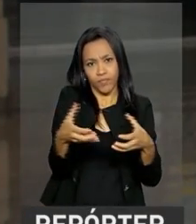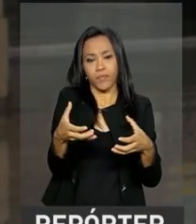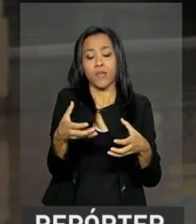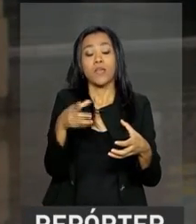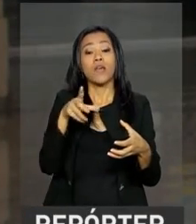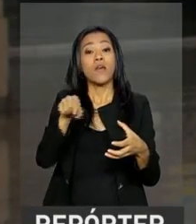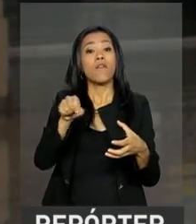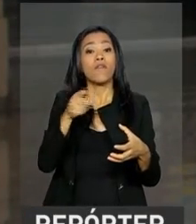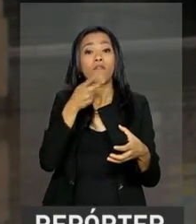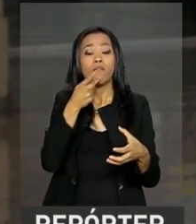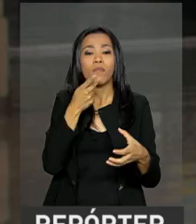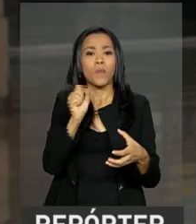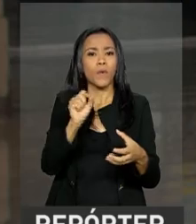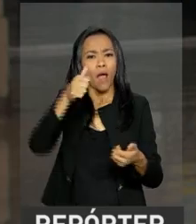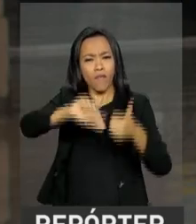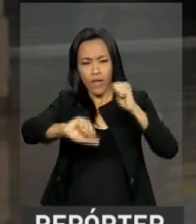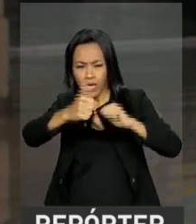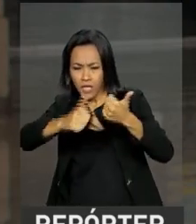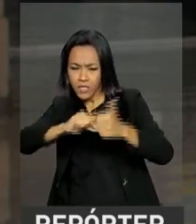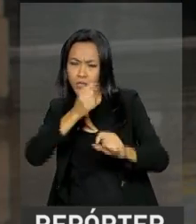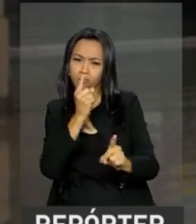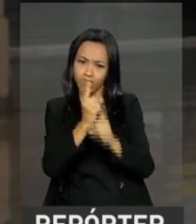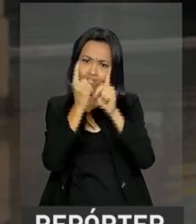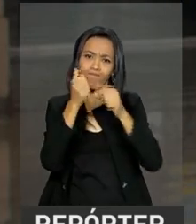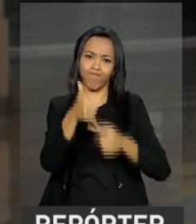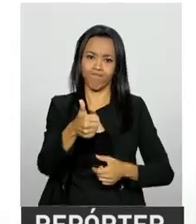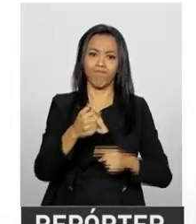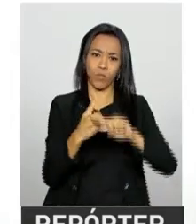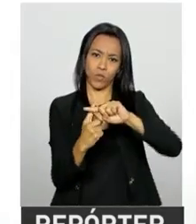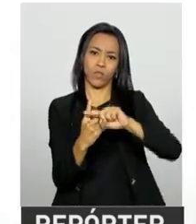Michel Temer fez uma avaliação positiva dos encontros.